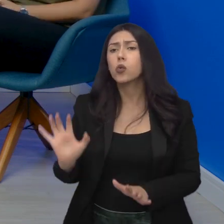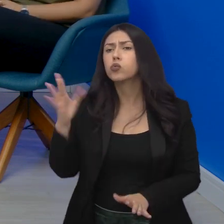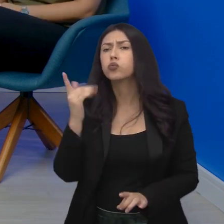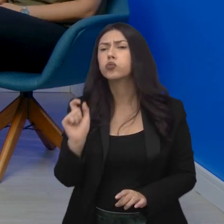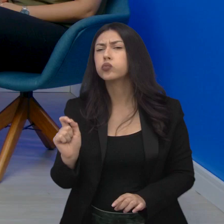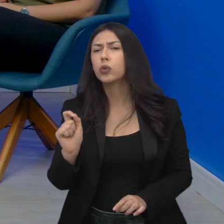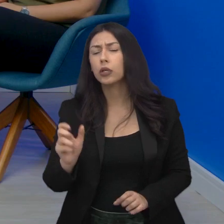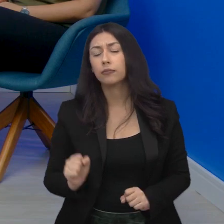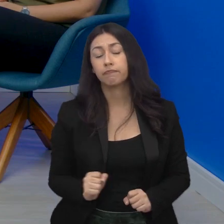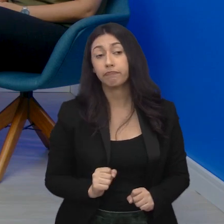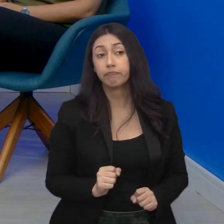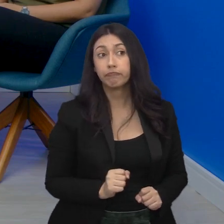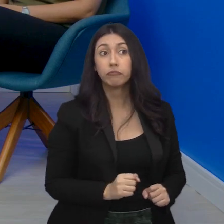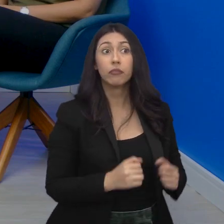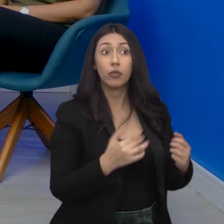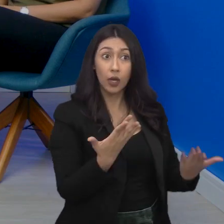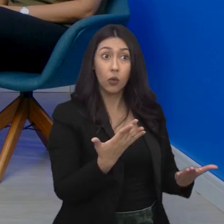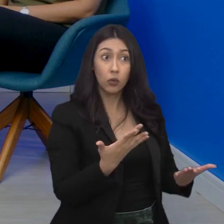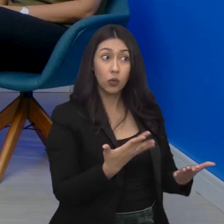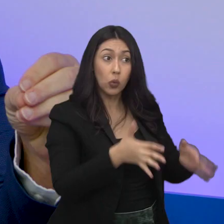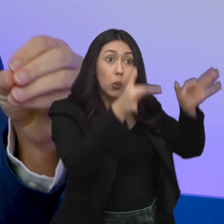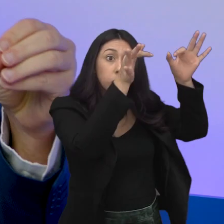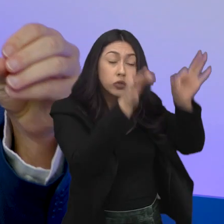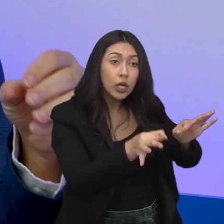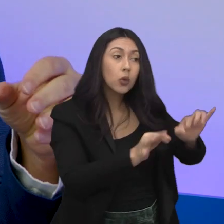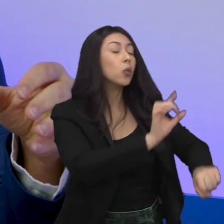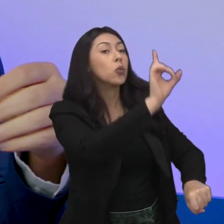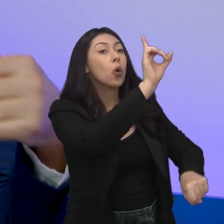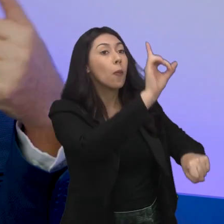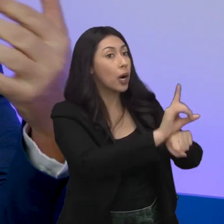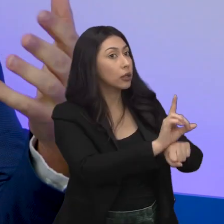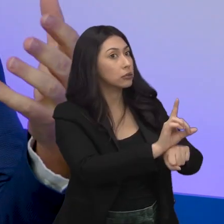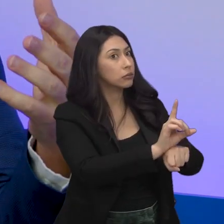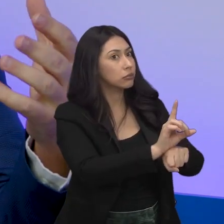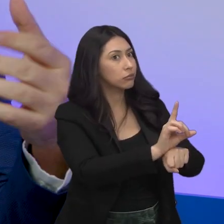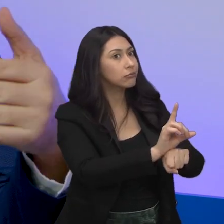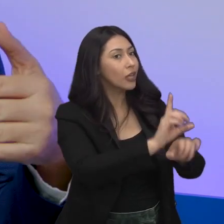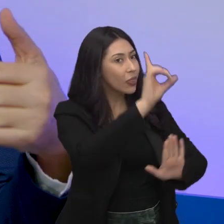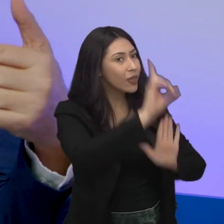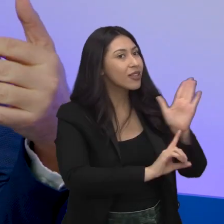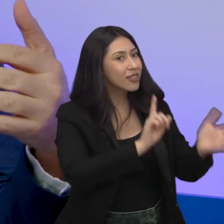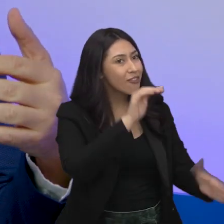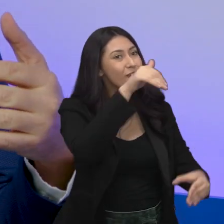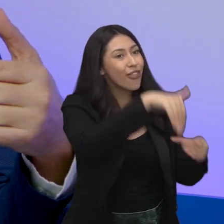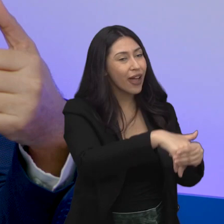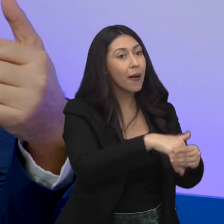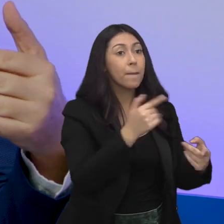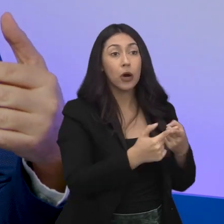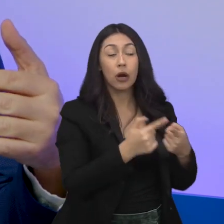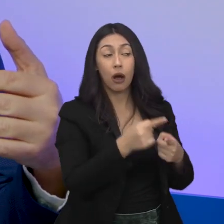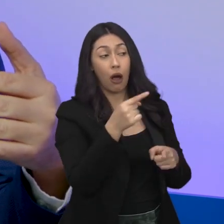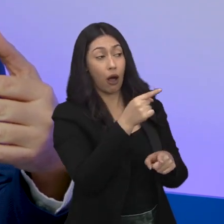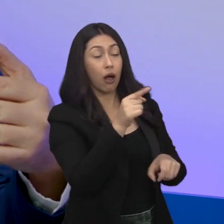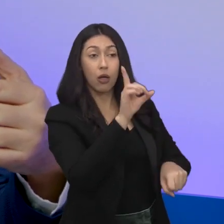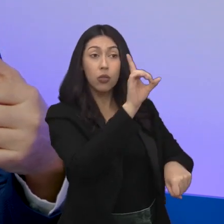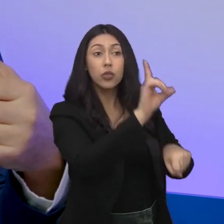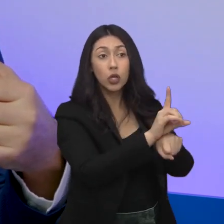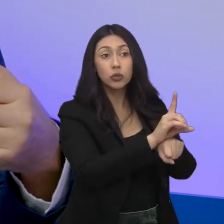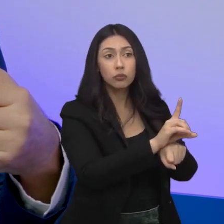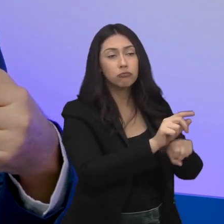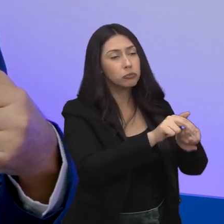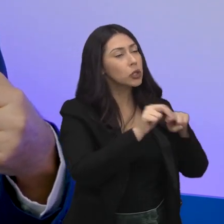fornecer? Via de regra, sempre é o proprietário que tem o direito de voto, pois ele é o titular do imóvel, o proprietário do